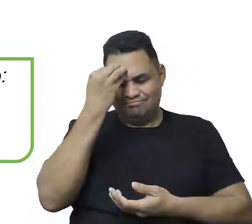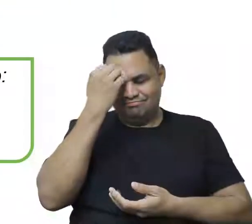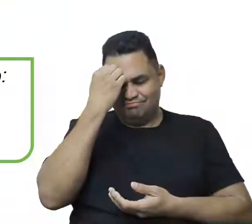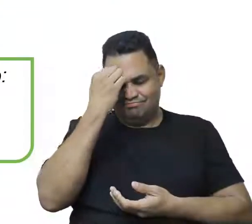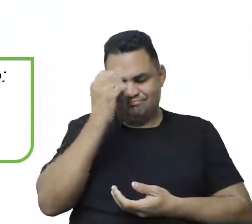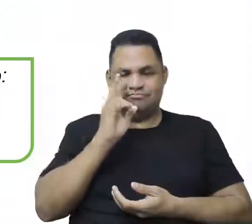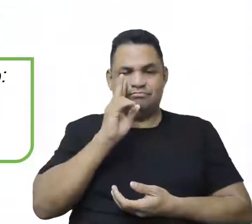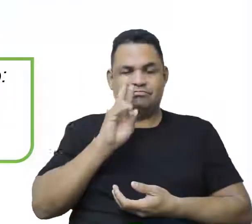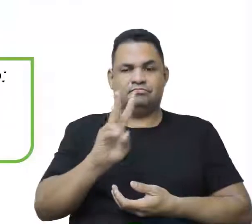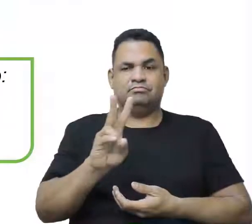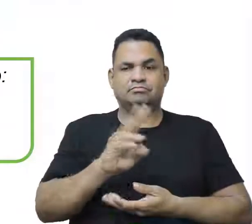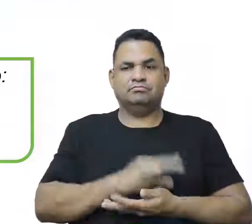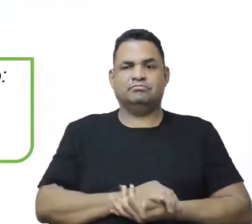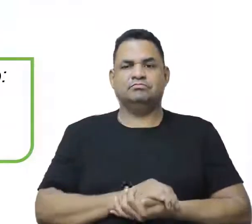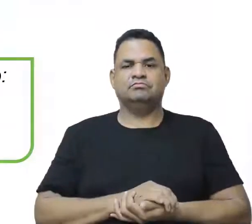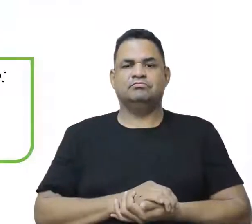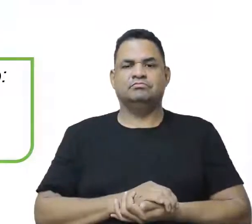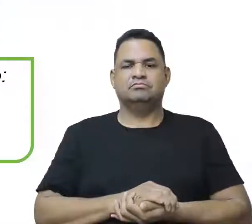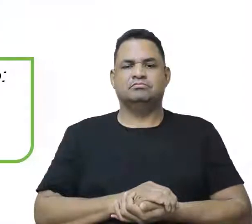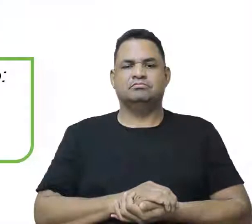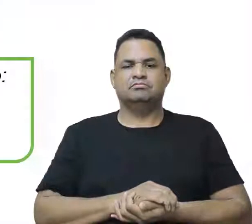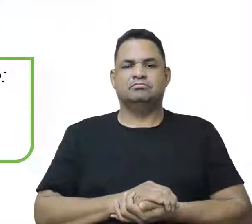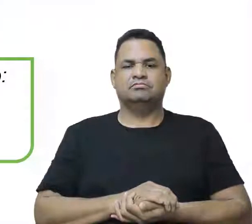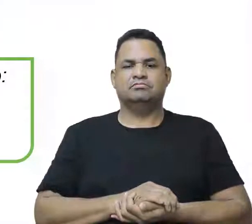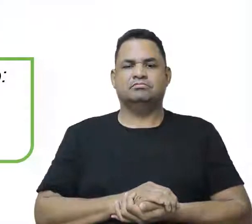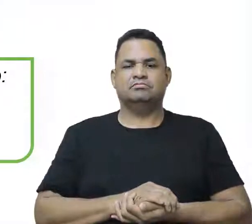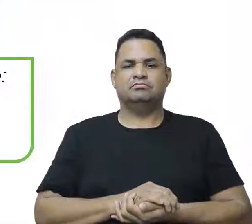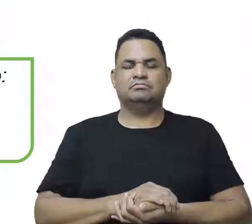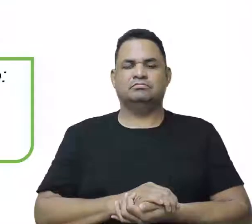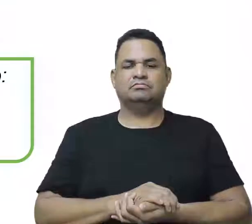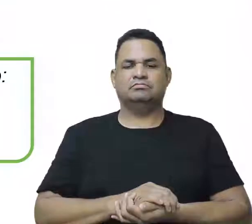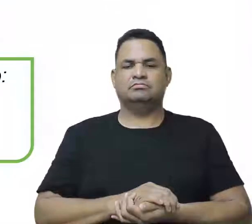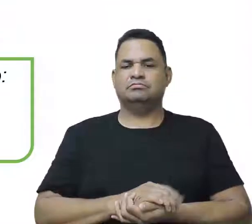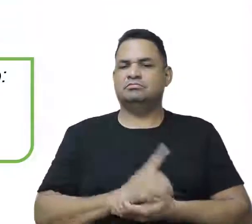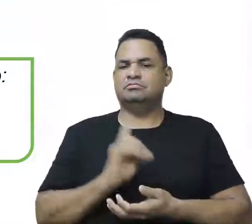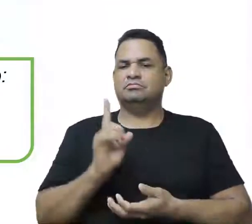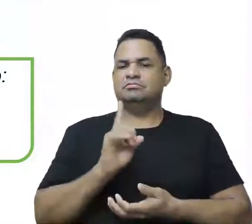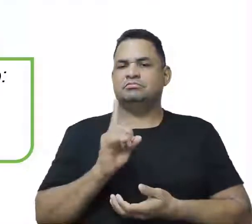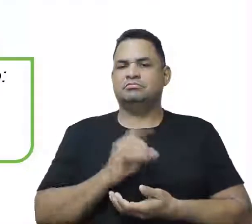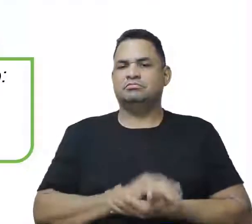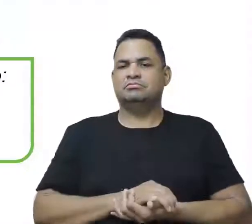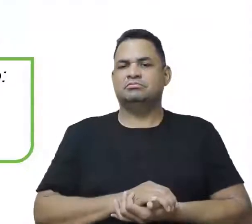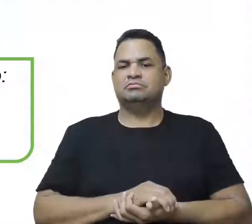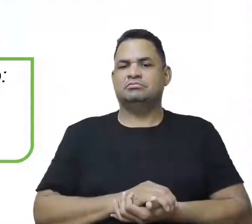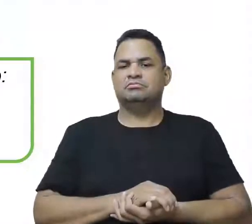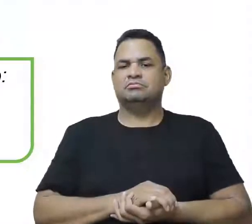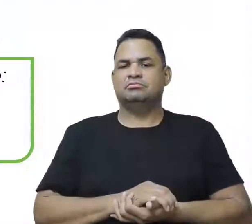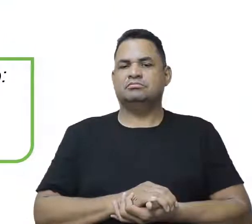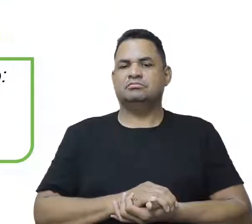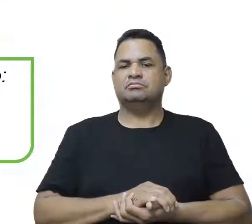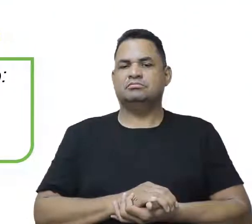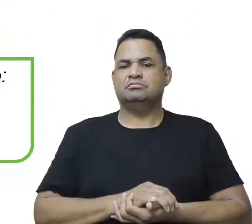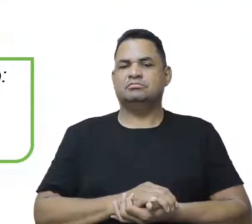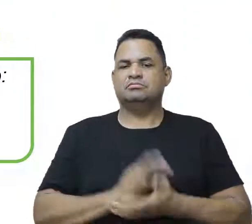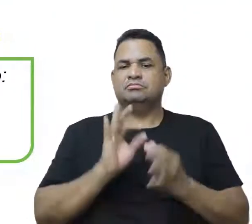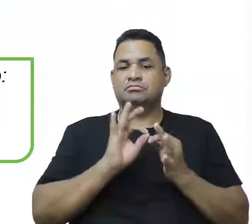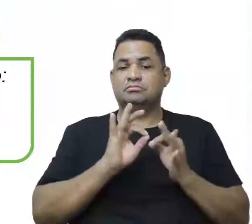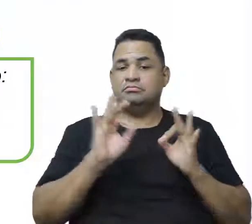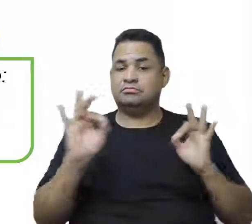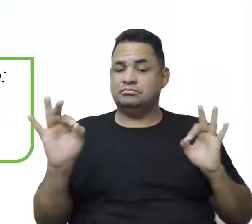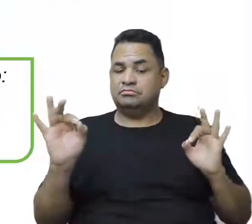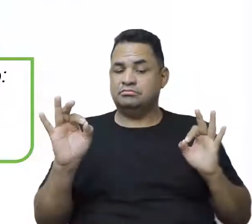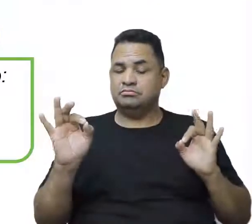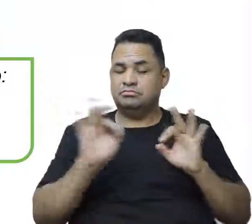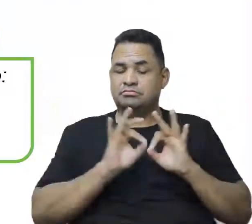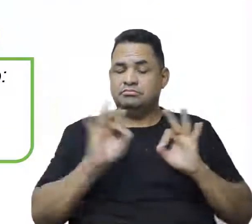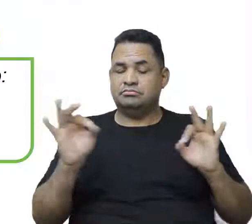muito visual, essa questão de colocar a mão na cabeça. Poxa vida, não era isso. Exato. E a distância do assunto, né? Alguém está falando